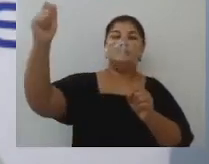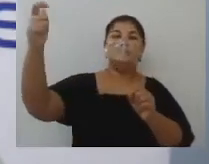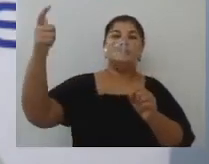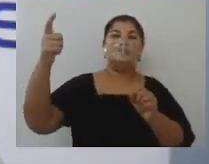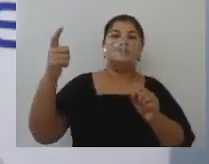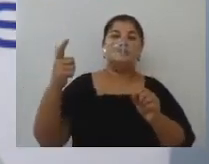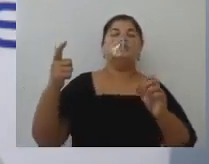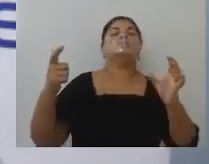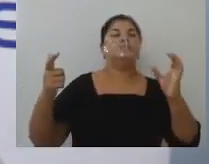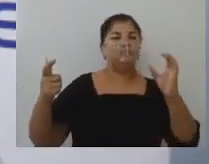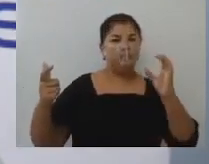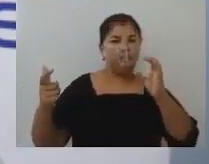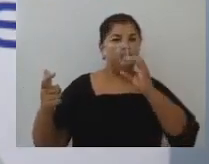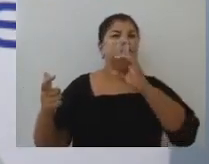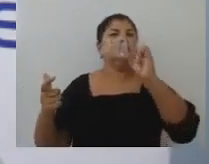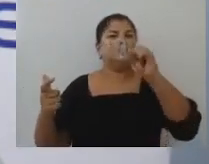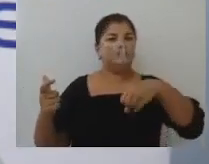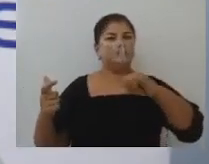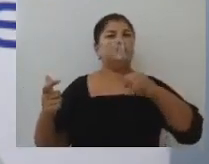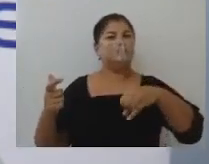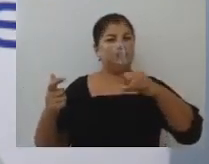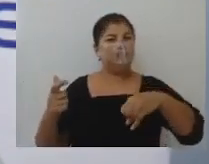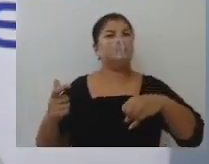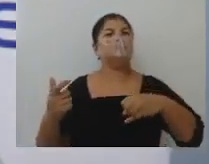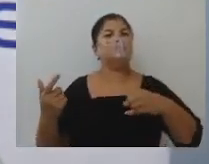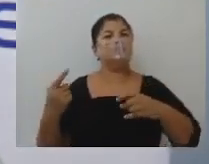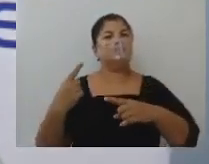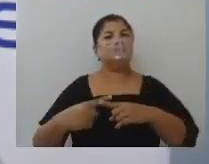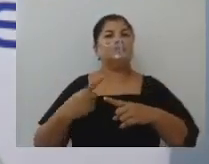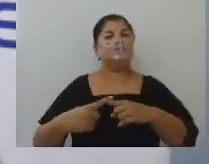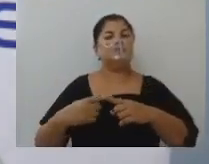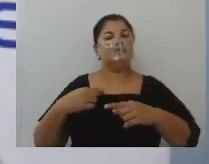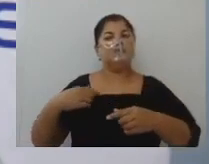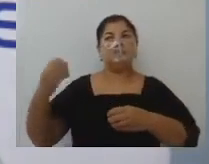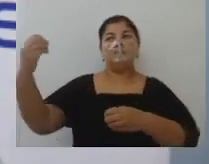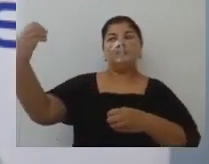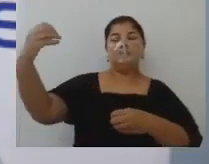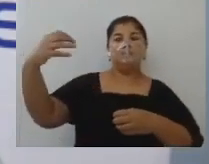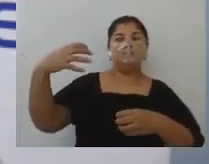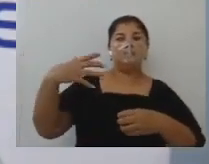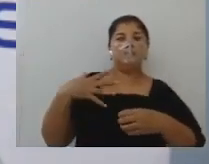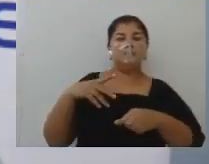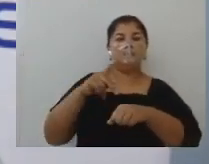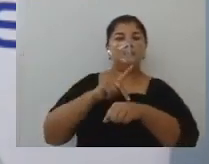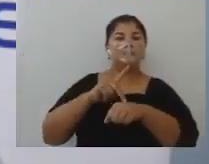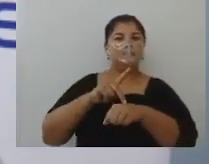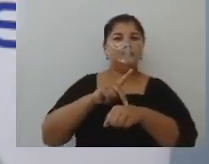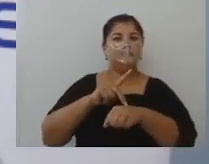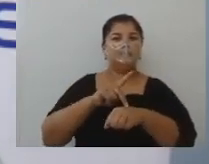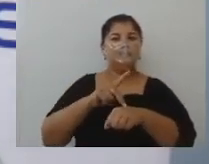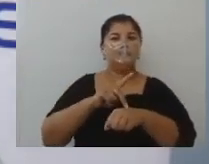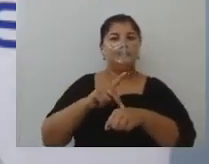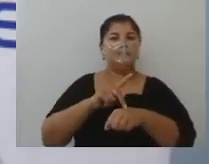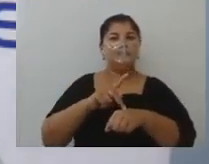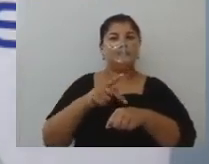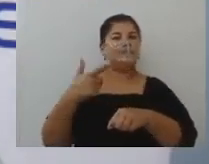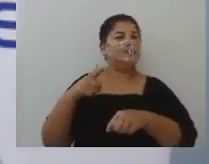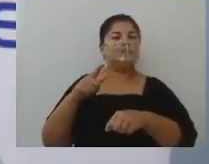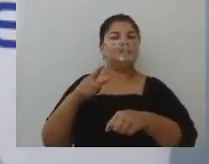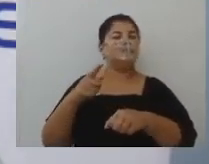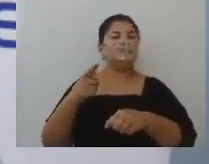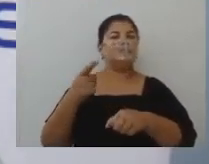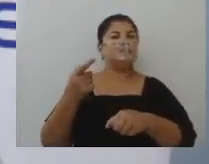sol, esquenta mais. É fato. Porque ele vai transformar. Veja que o preto não causa estímulo